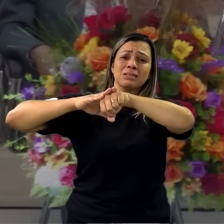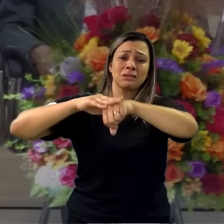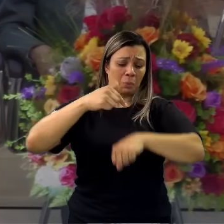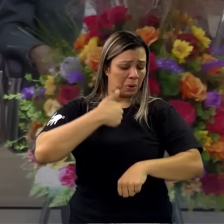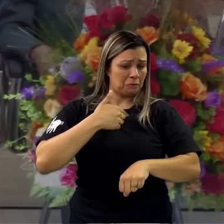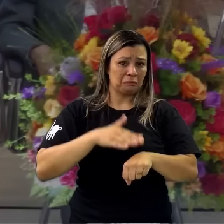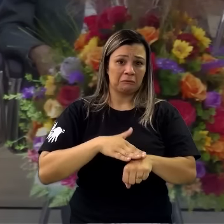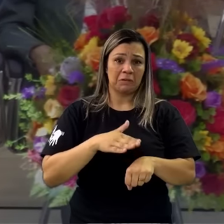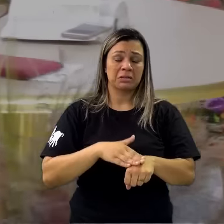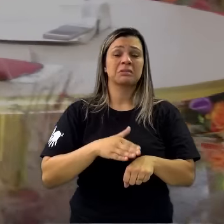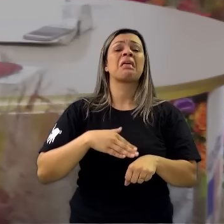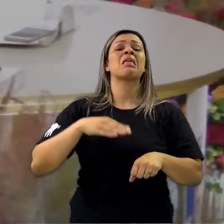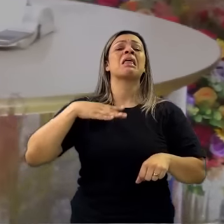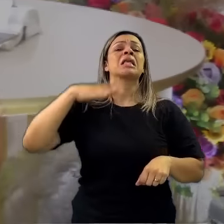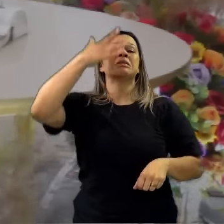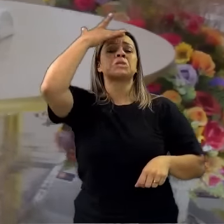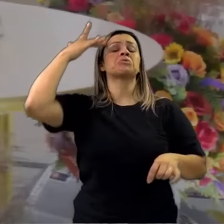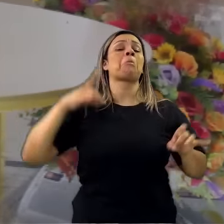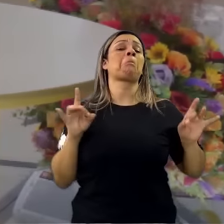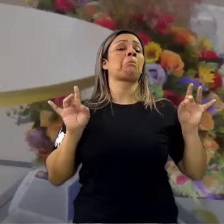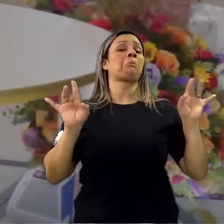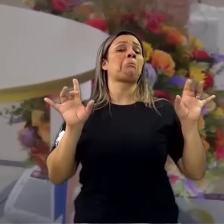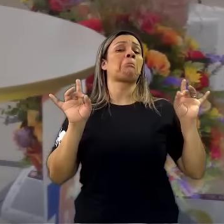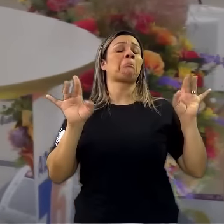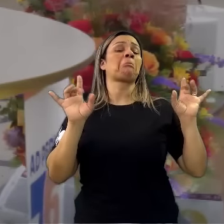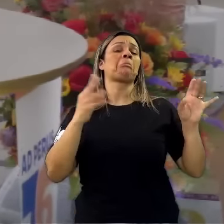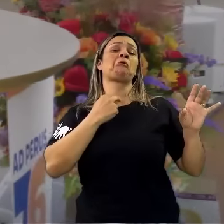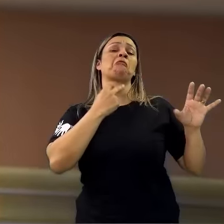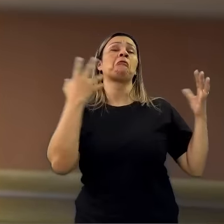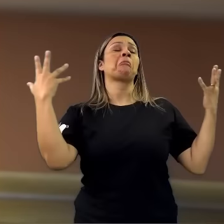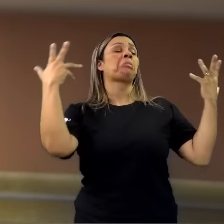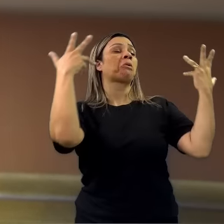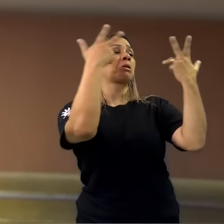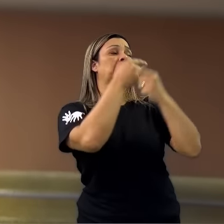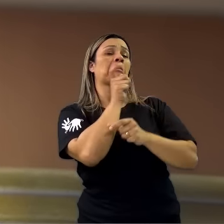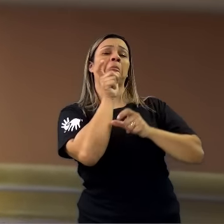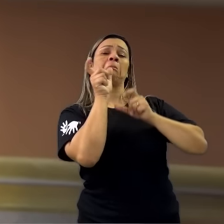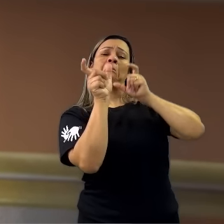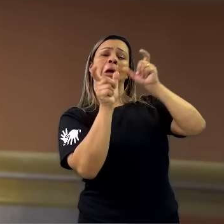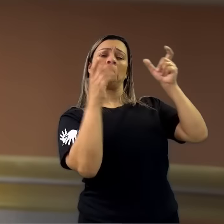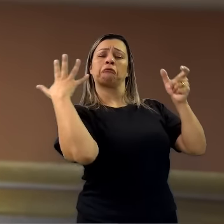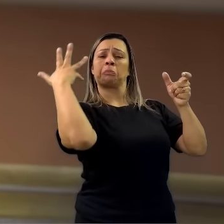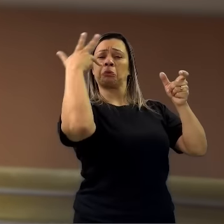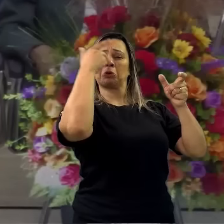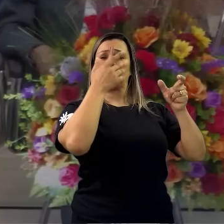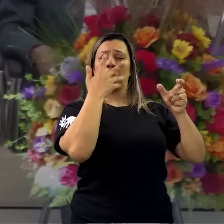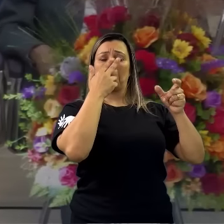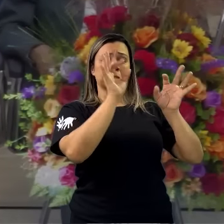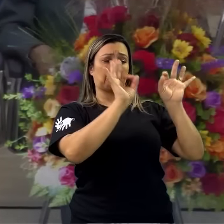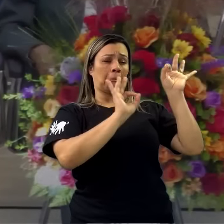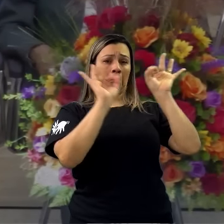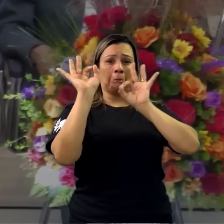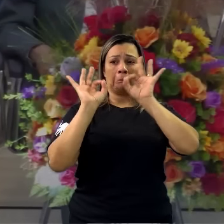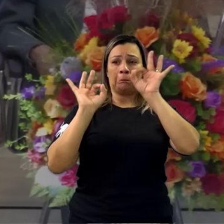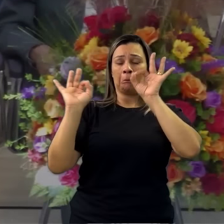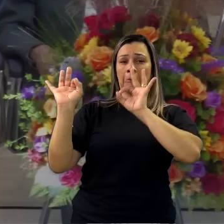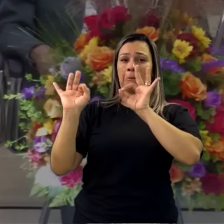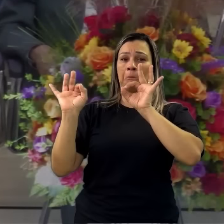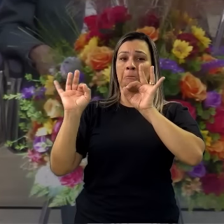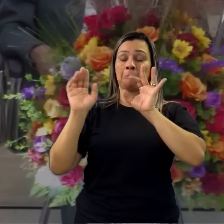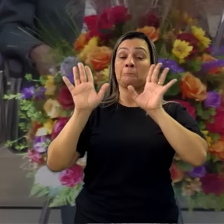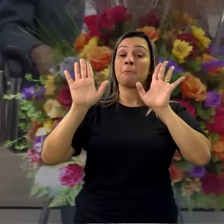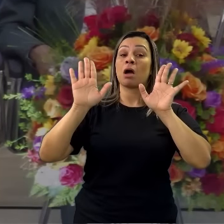muita técnica de púlpito muito verso decorado muitas palavras já toda engomadinha mas às vezes é o nervo que ninguém